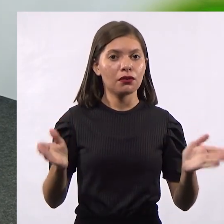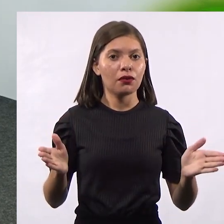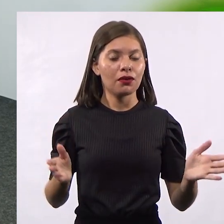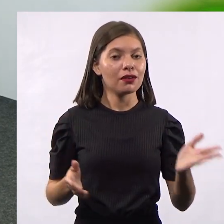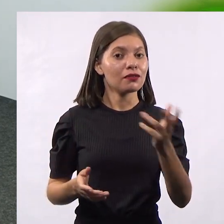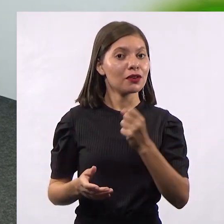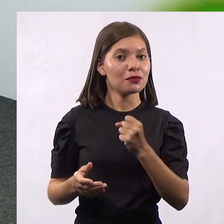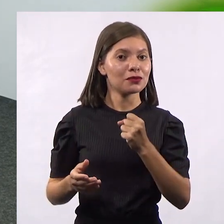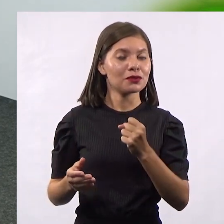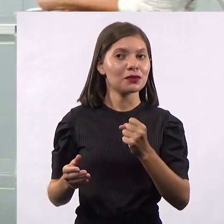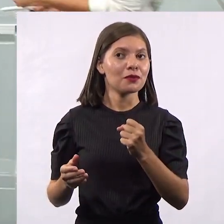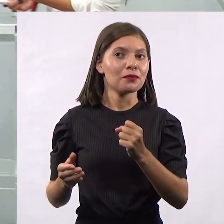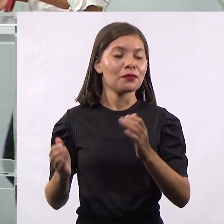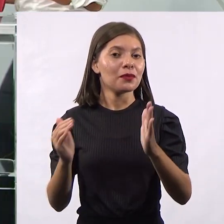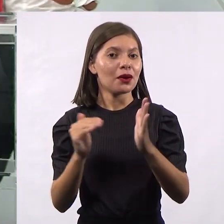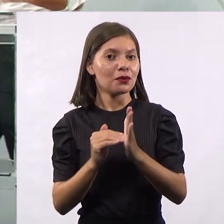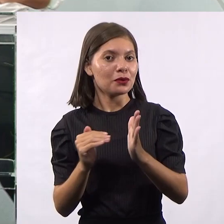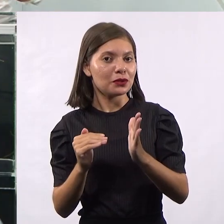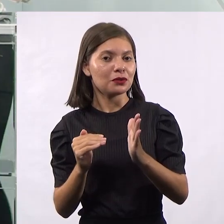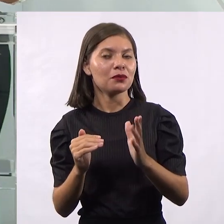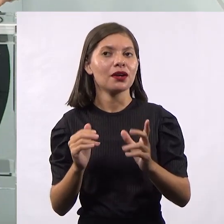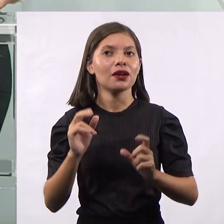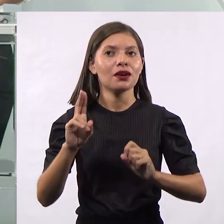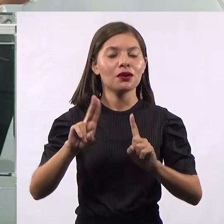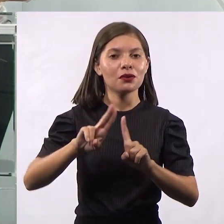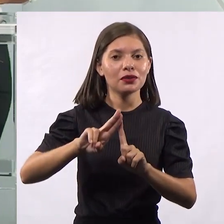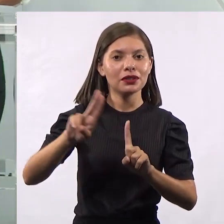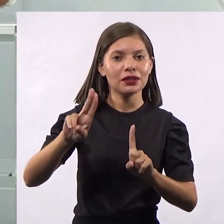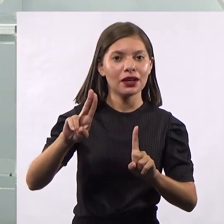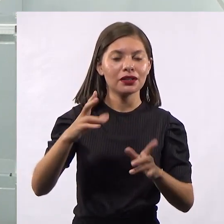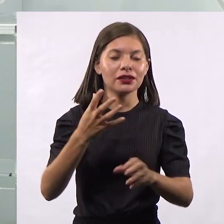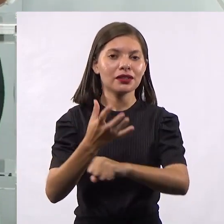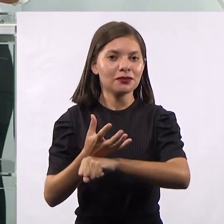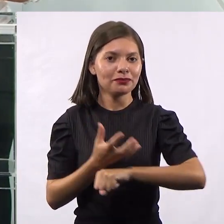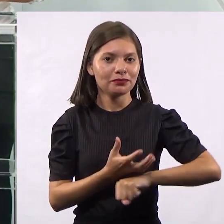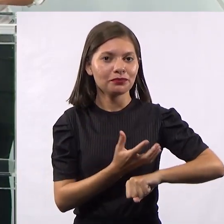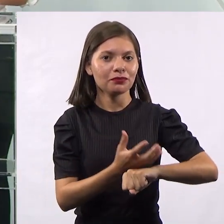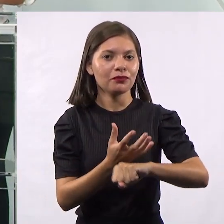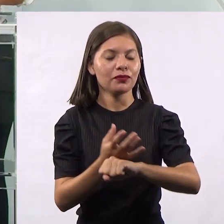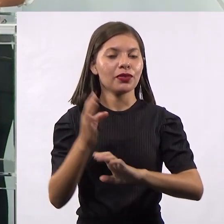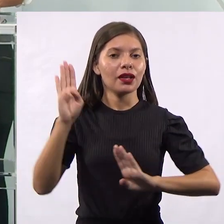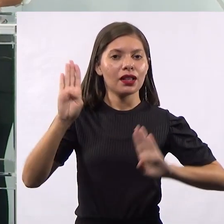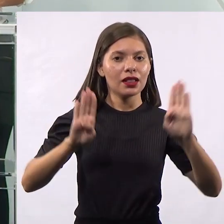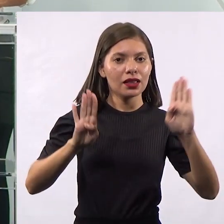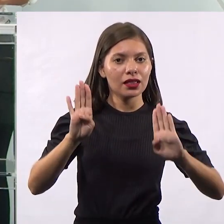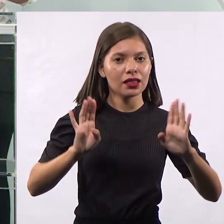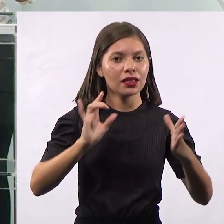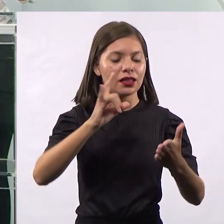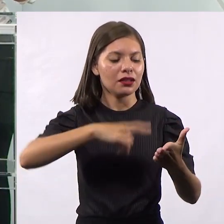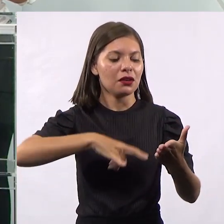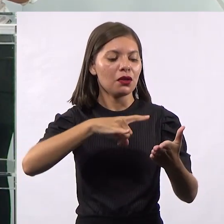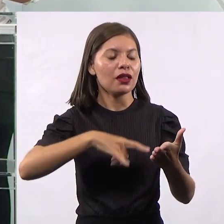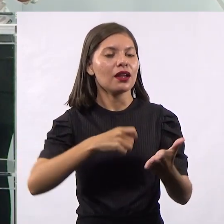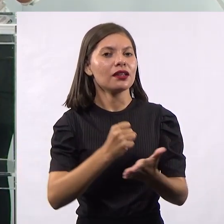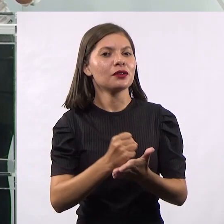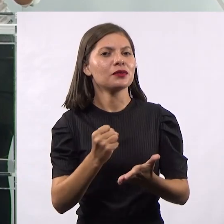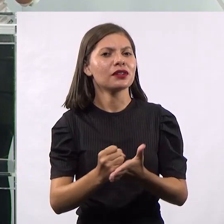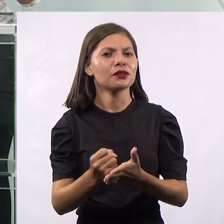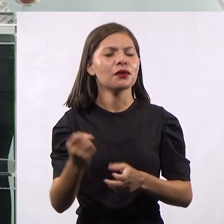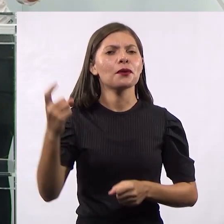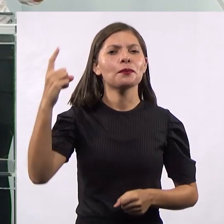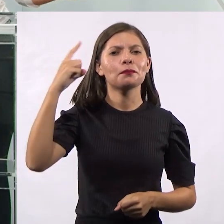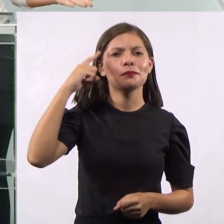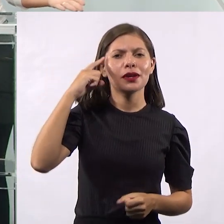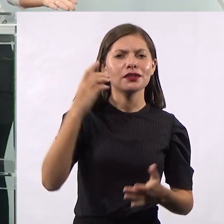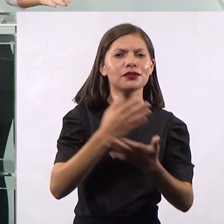nossa última unidade da disciplina Licitações e Contratos Administrativos. Pessoal, pensem o